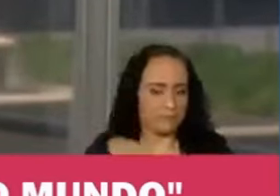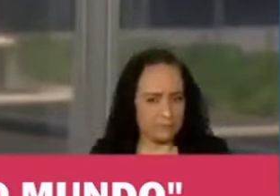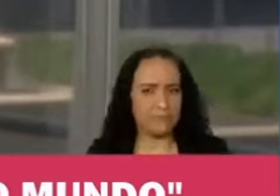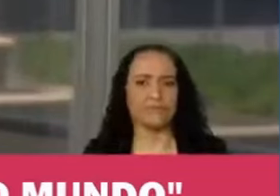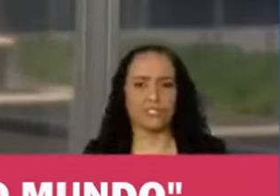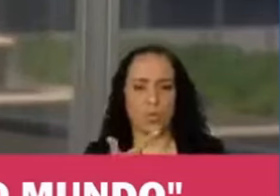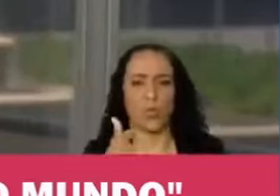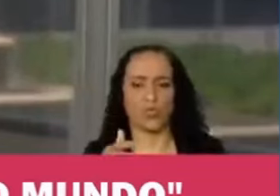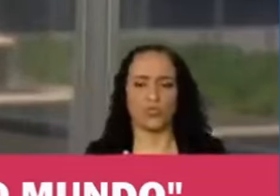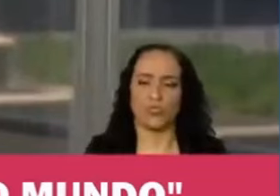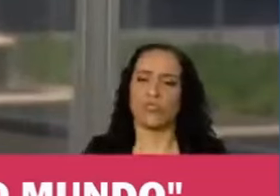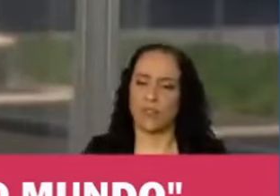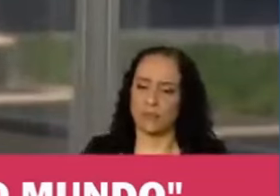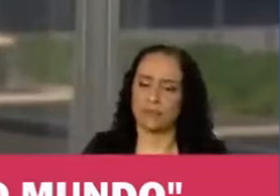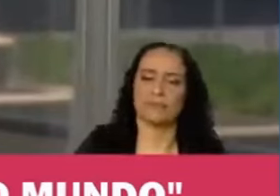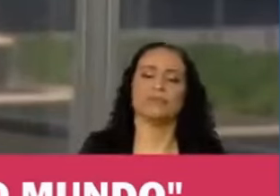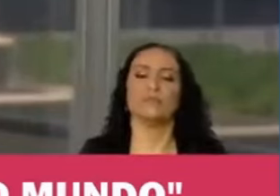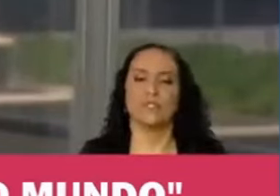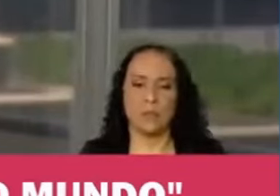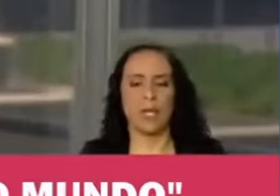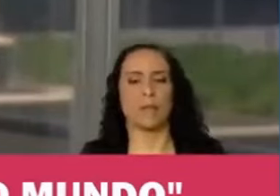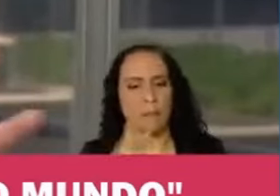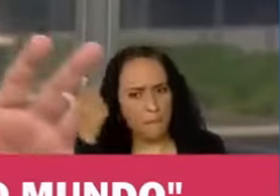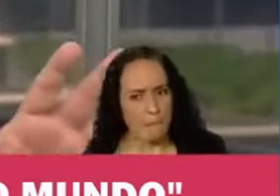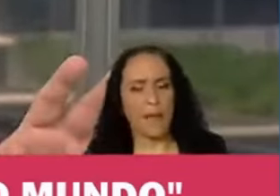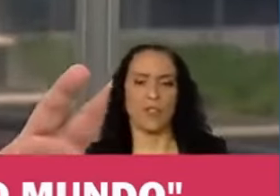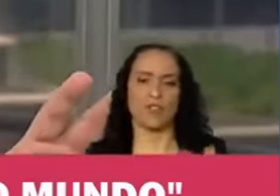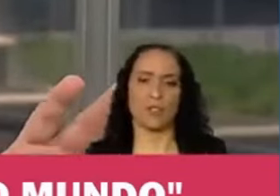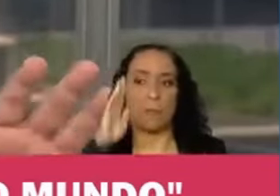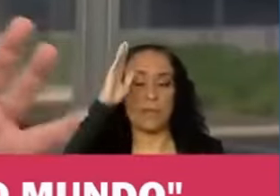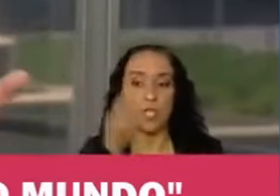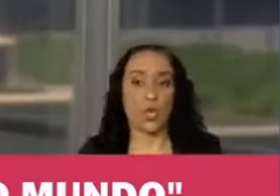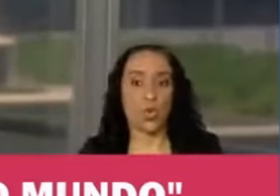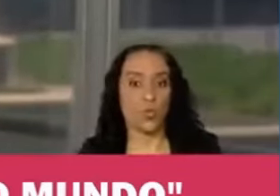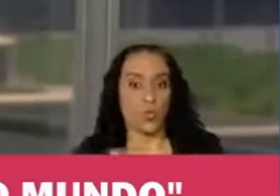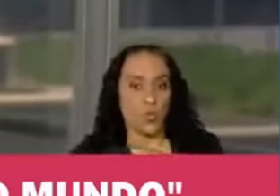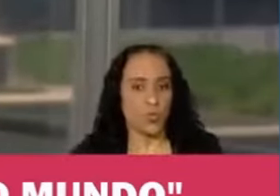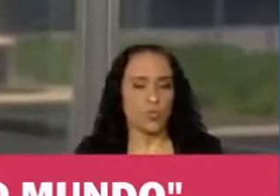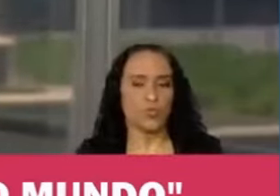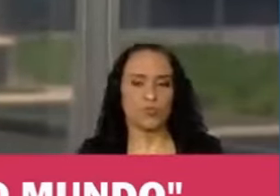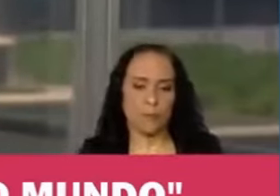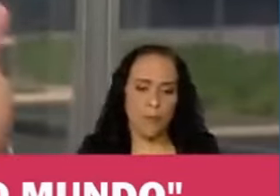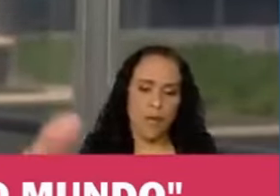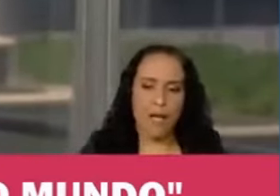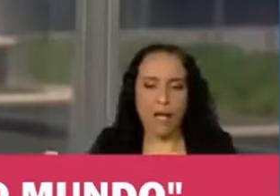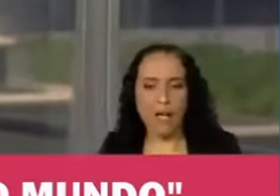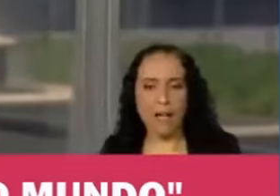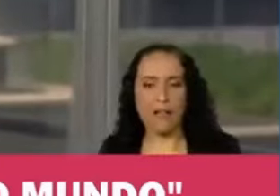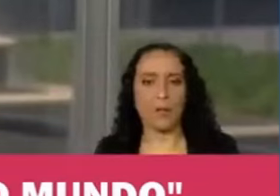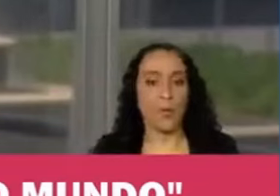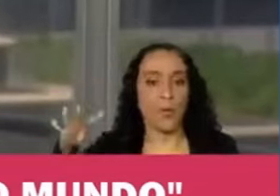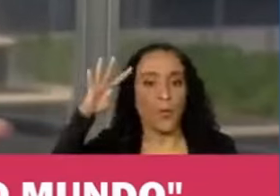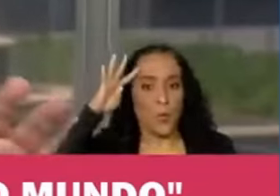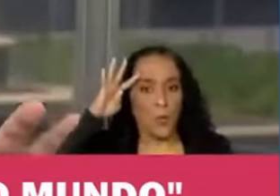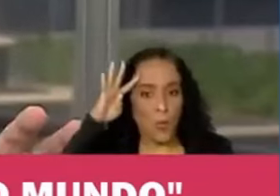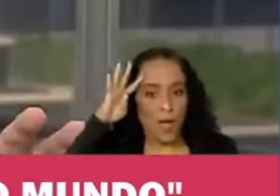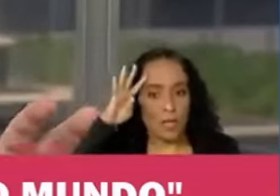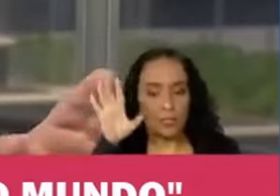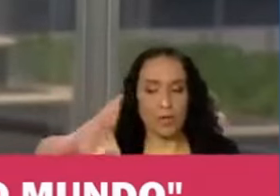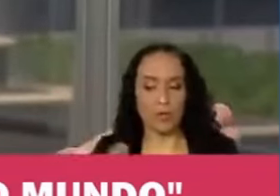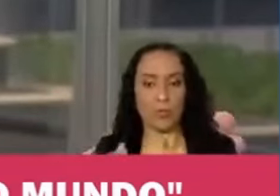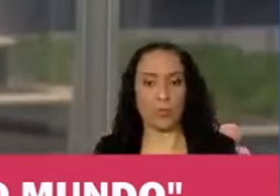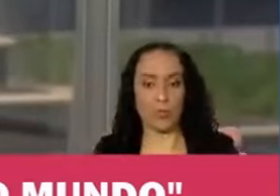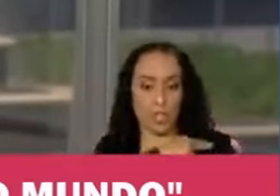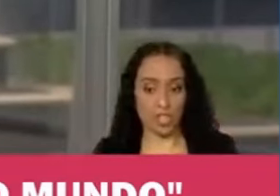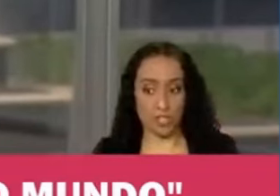teremos outras no decorrer dos próximos dias, com as principais economias do mundo fechando negócios. Na quarta-feira, o Xi Jinping e uma grande delegação